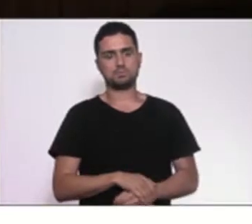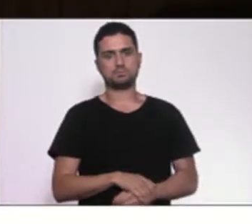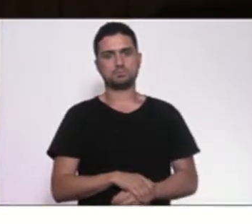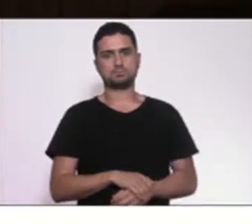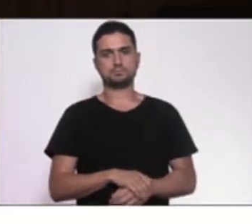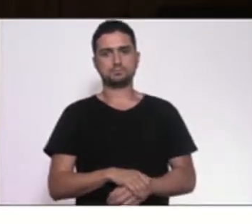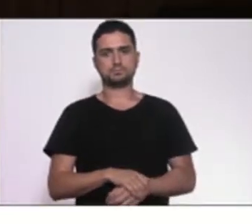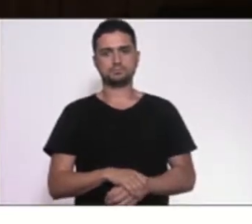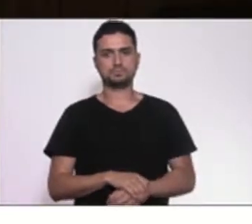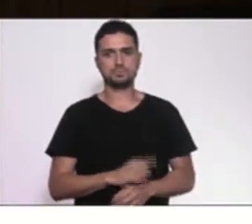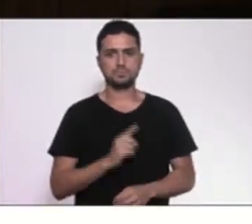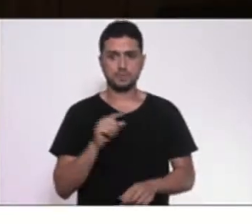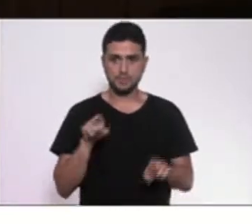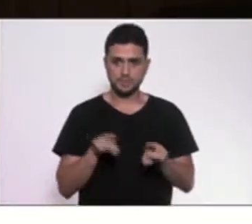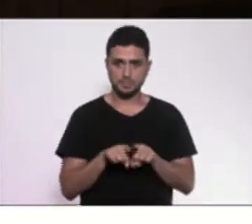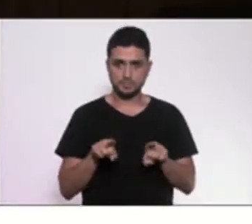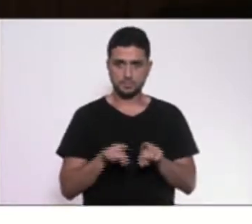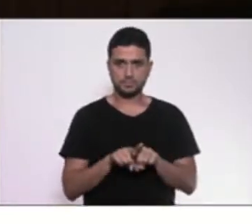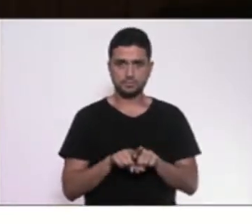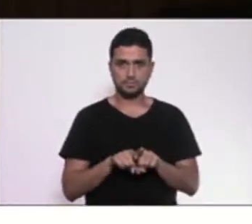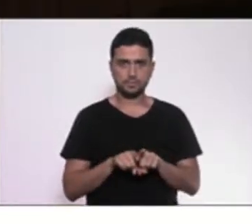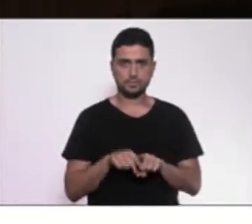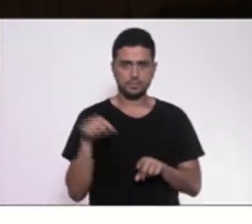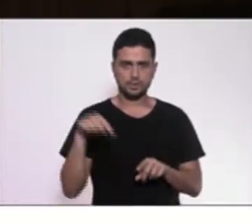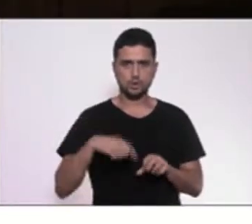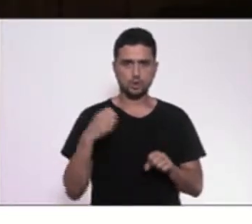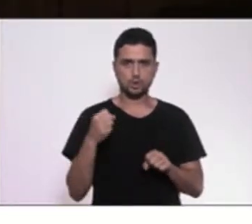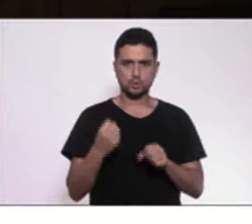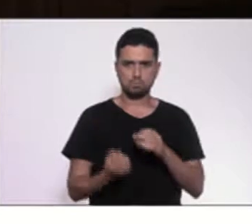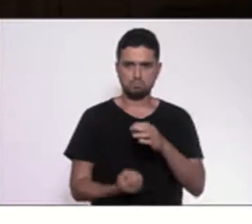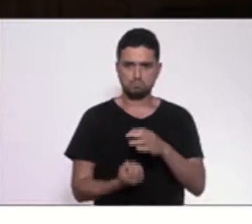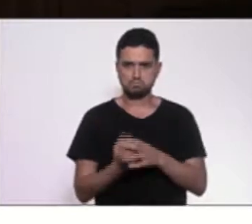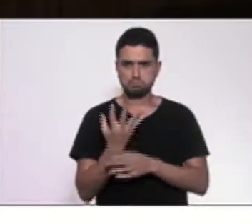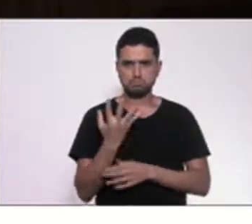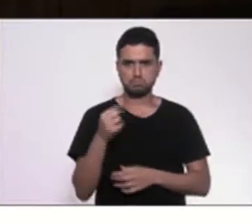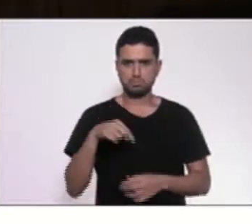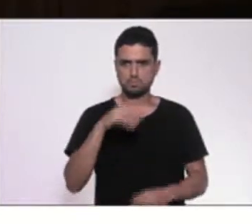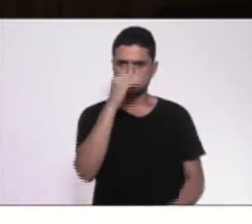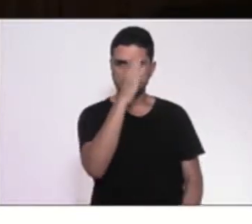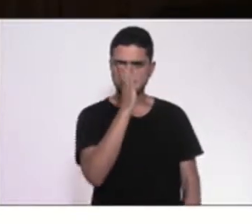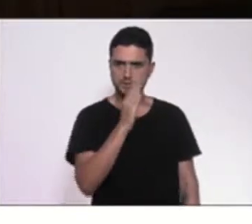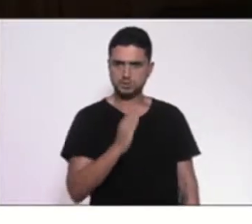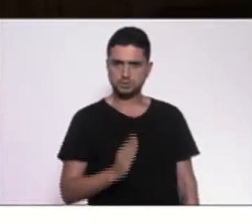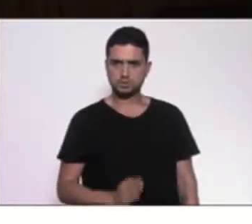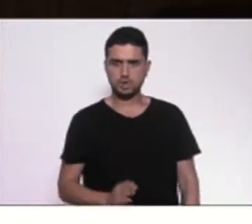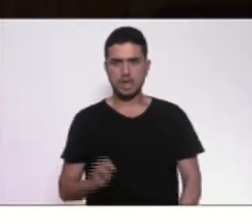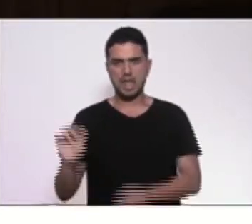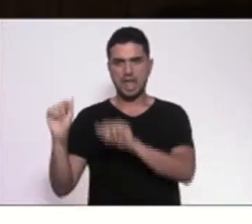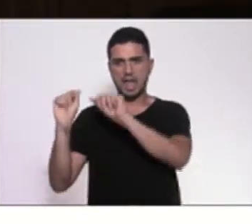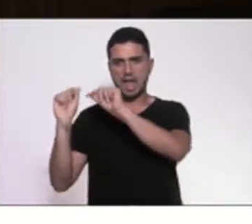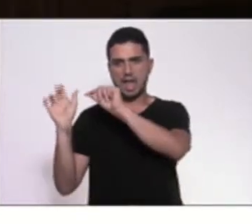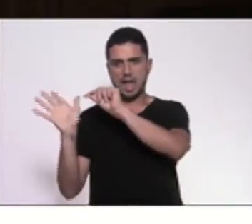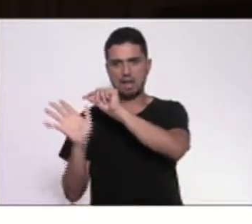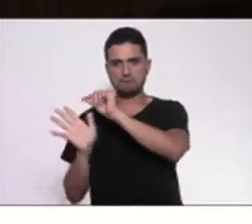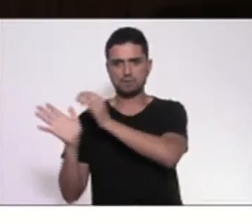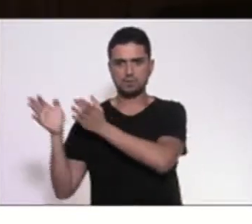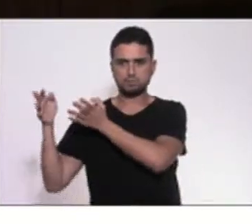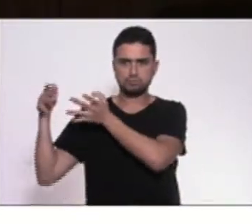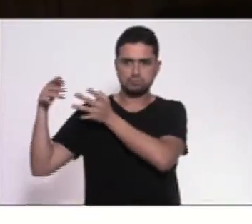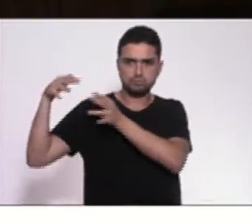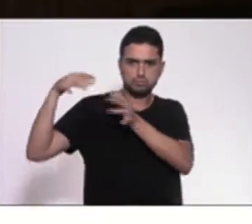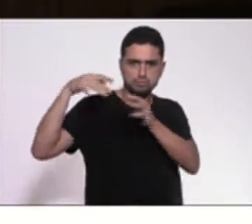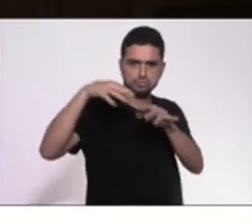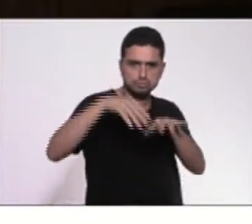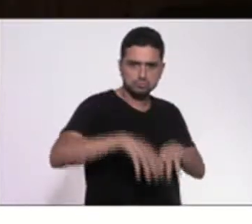país e construiu vilipendiada, à força,